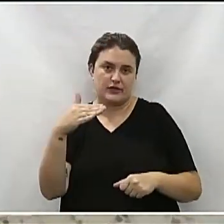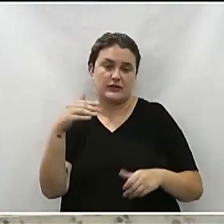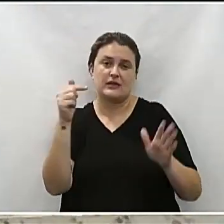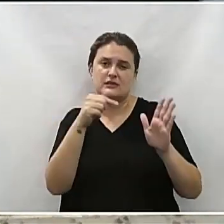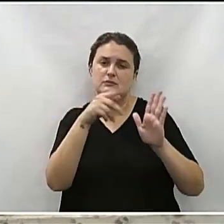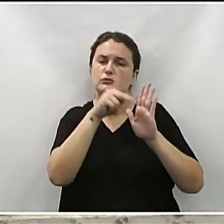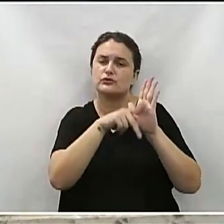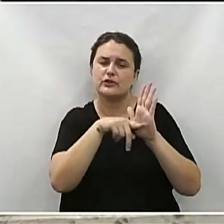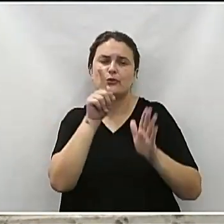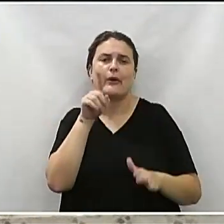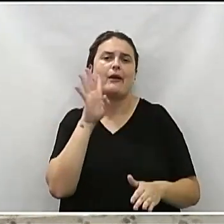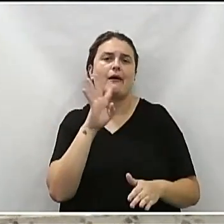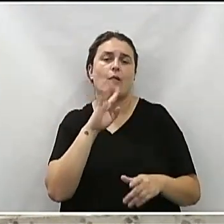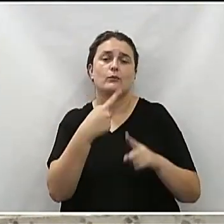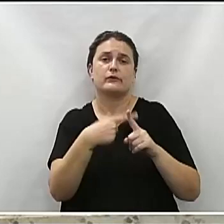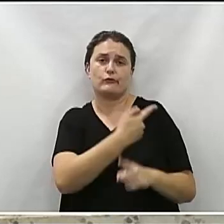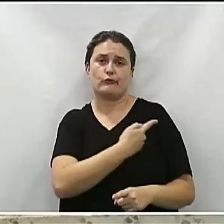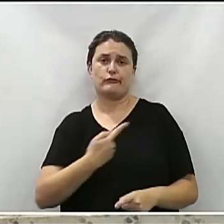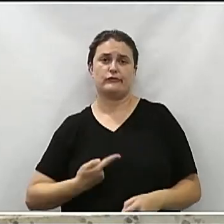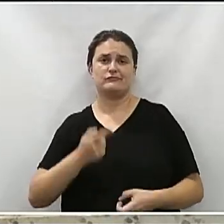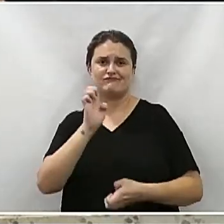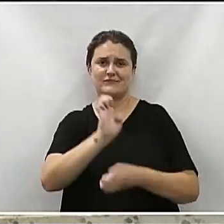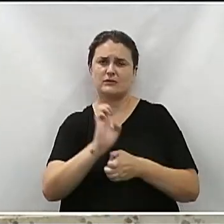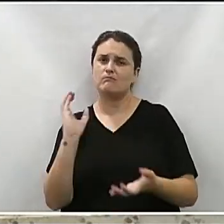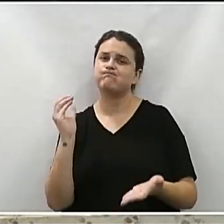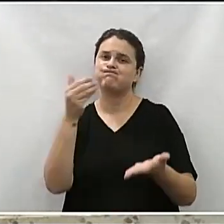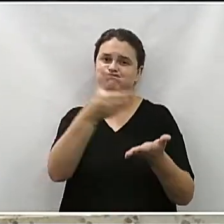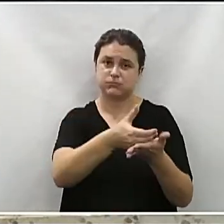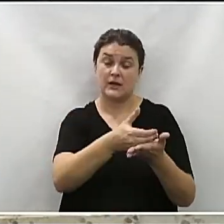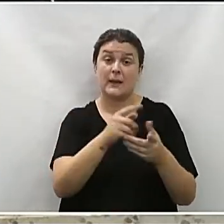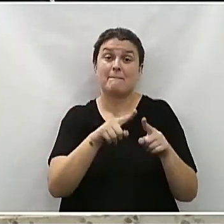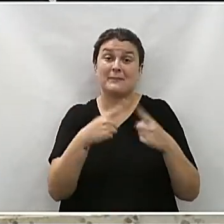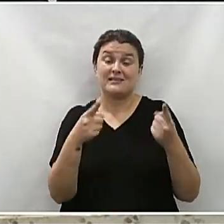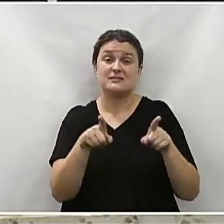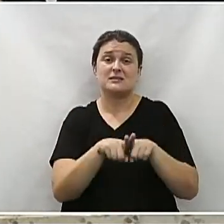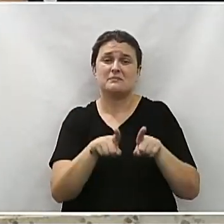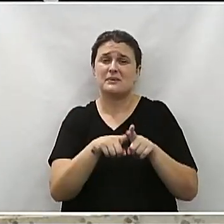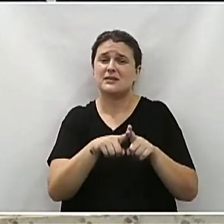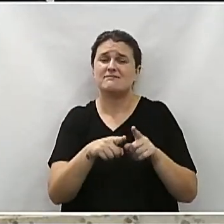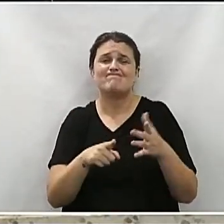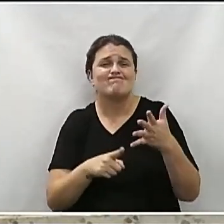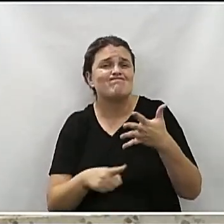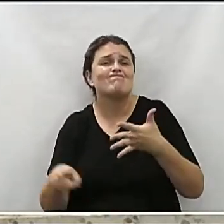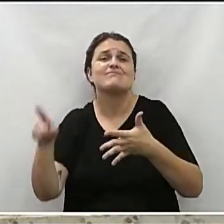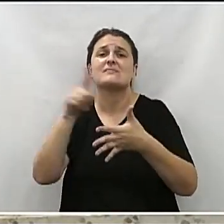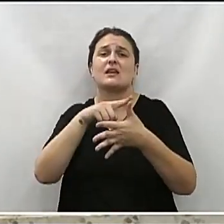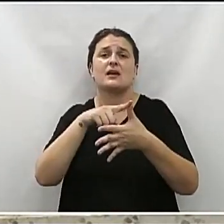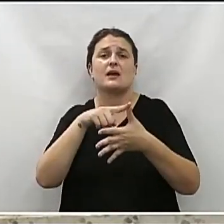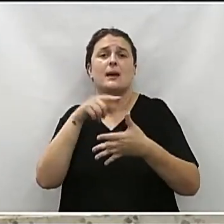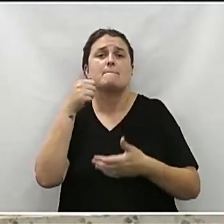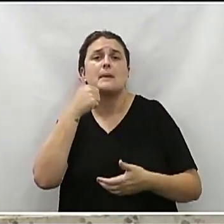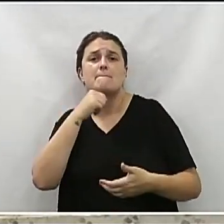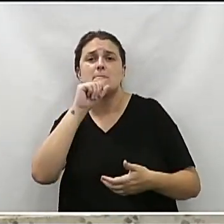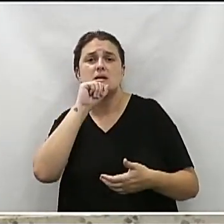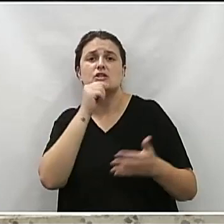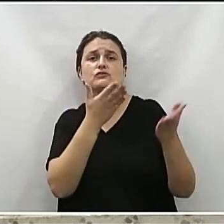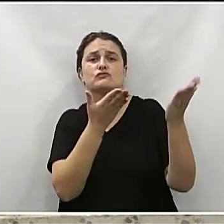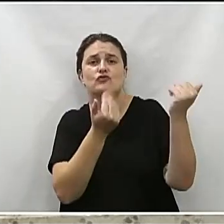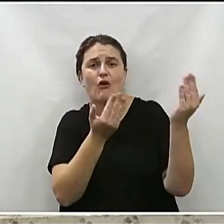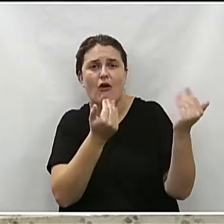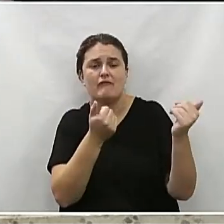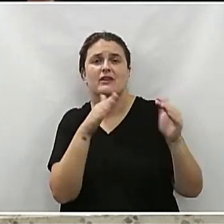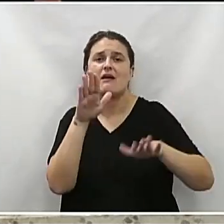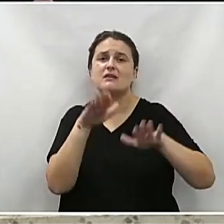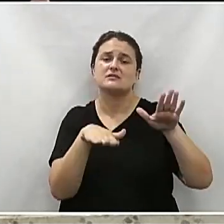projeto bacana que o Governo do Estado tem investido muito, mas também de dar a prioridade para aquelas mães jovens